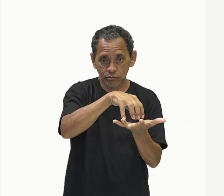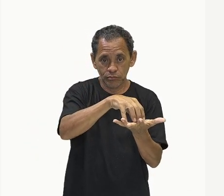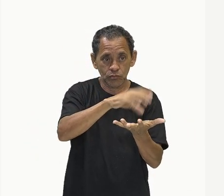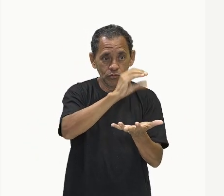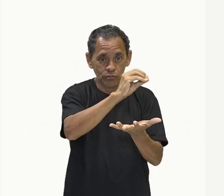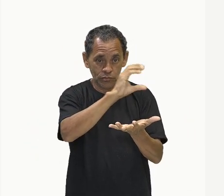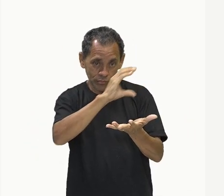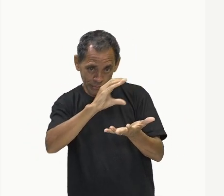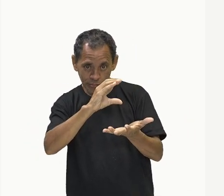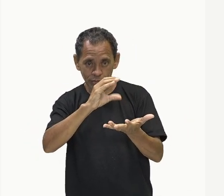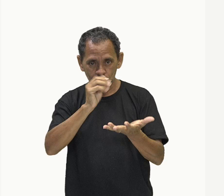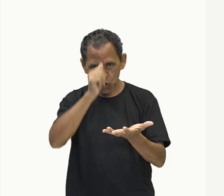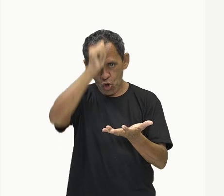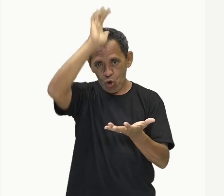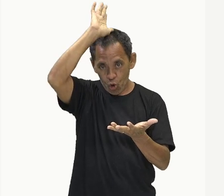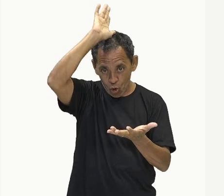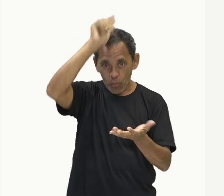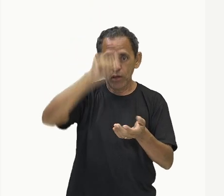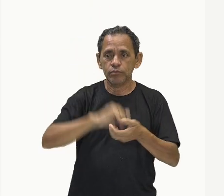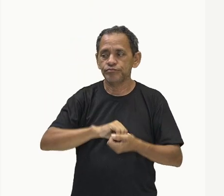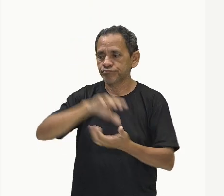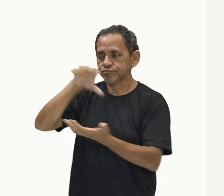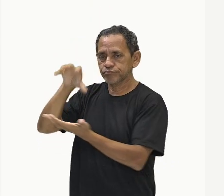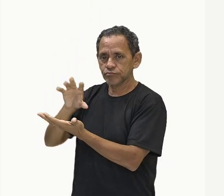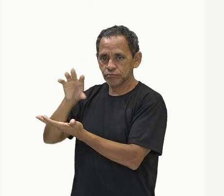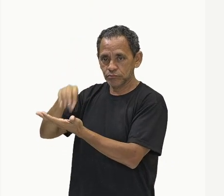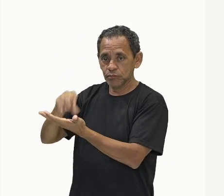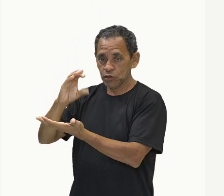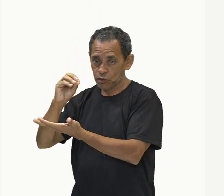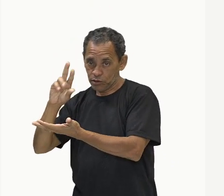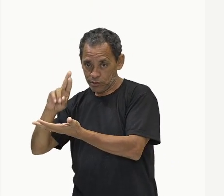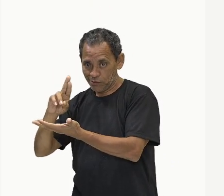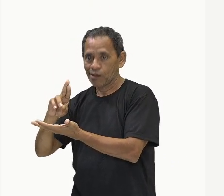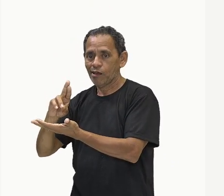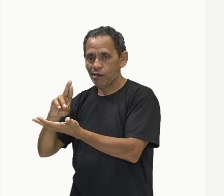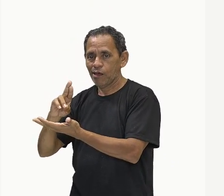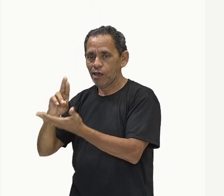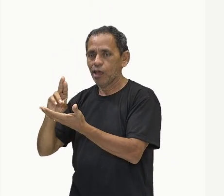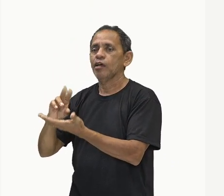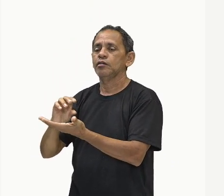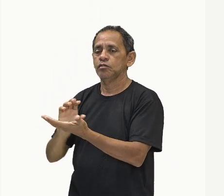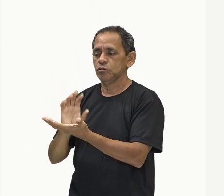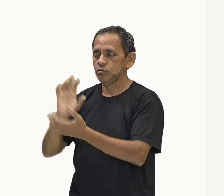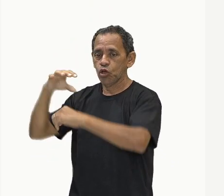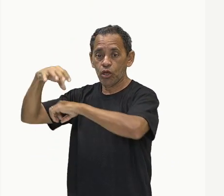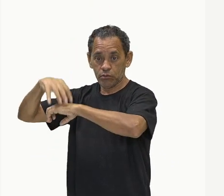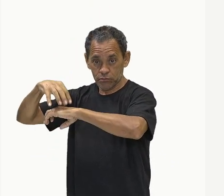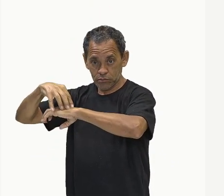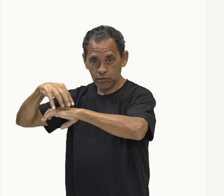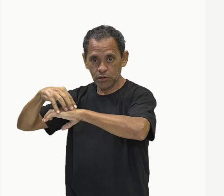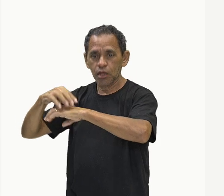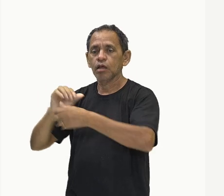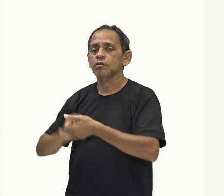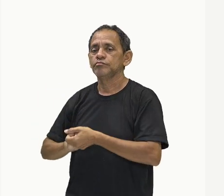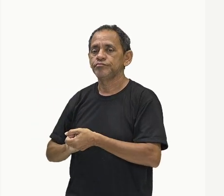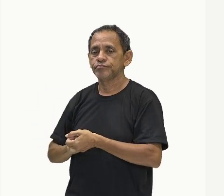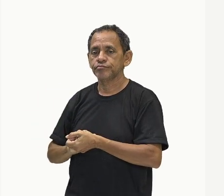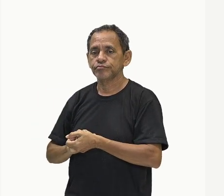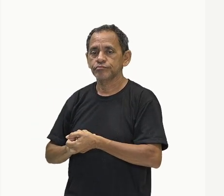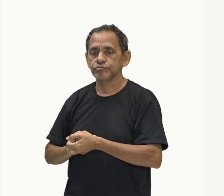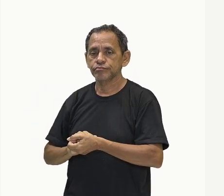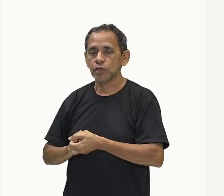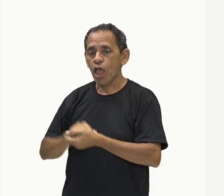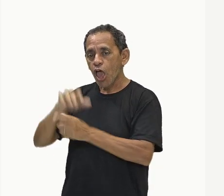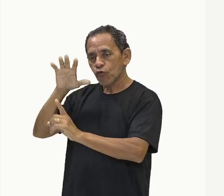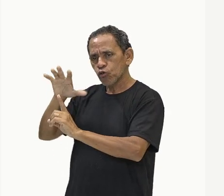Ocidente era em Roma, enquanto a Igreja Católica do Oriente era em Constantinopla, tá, gente? Mais uma vez, quando